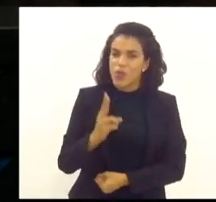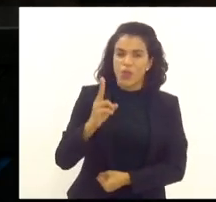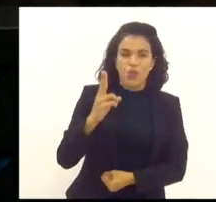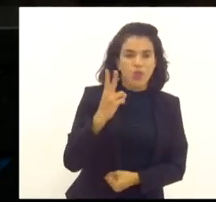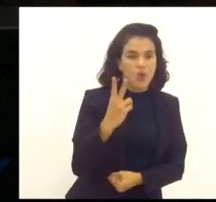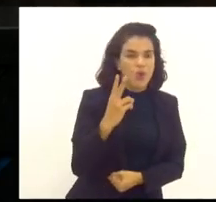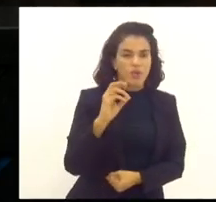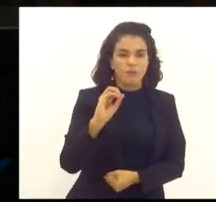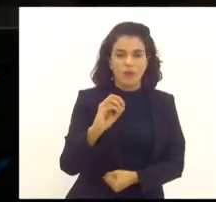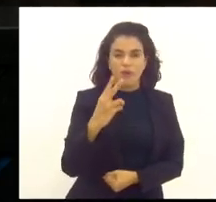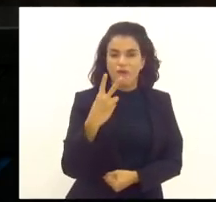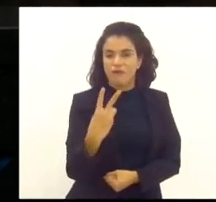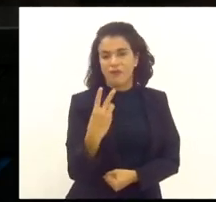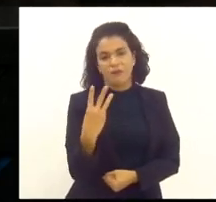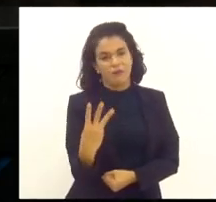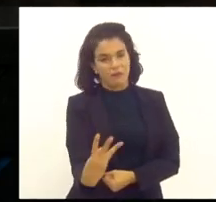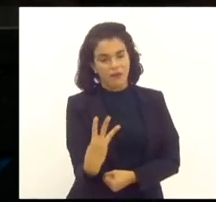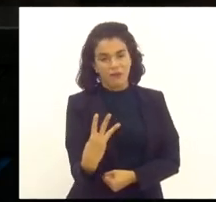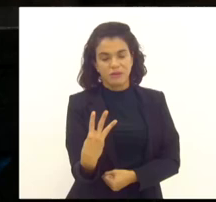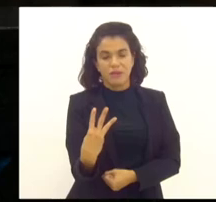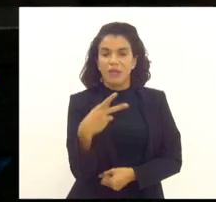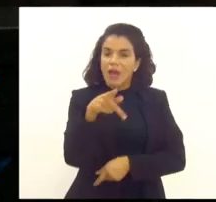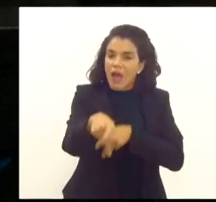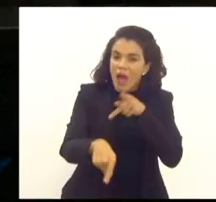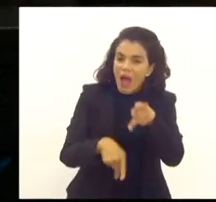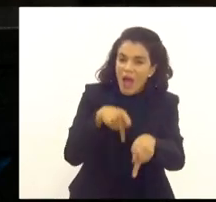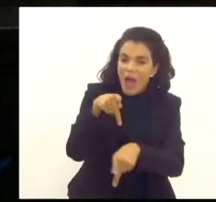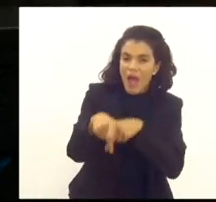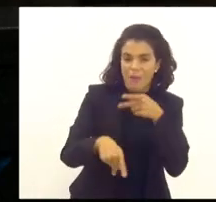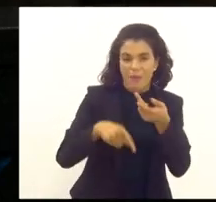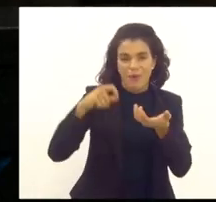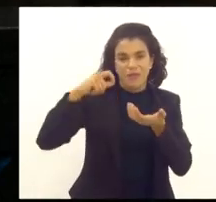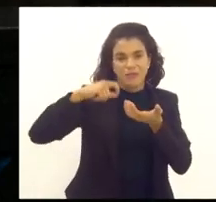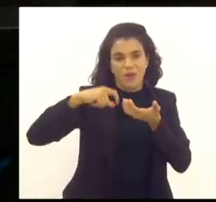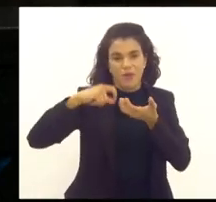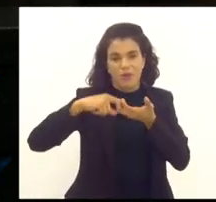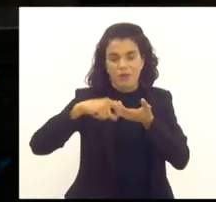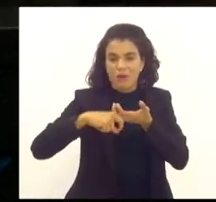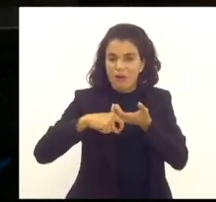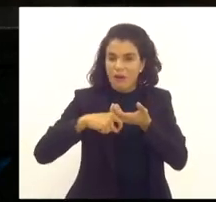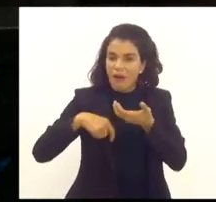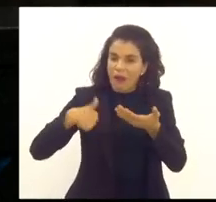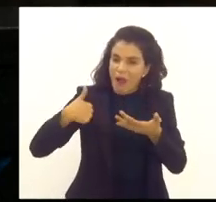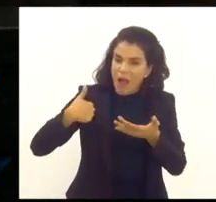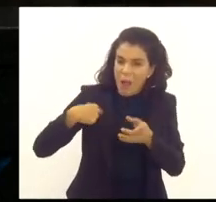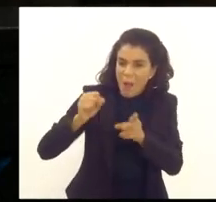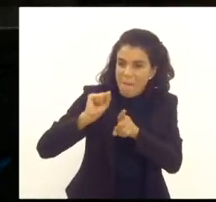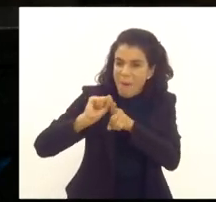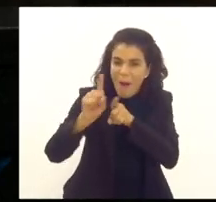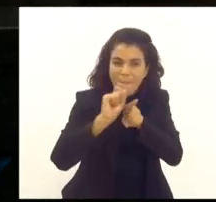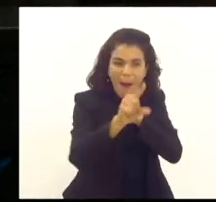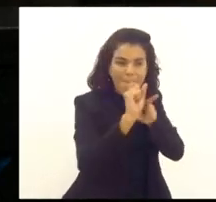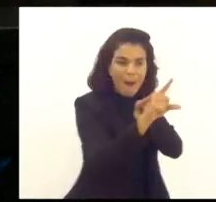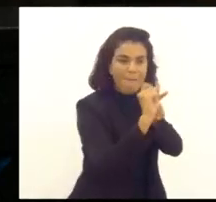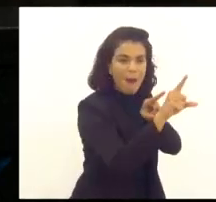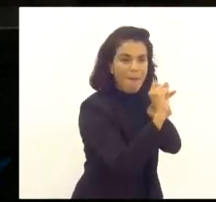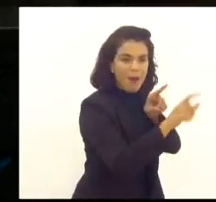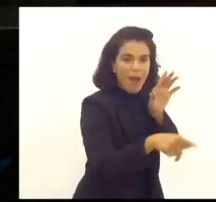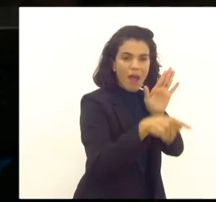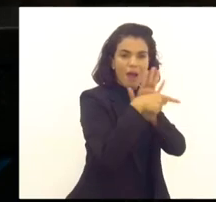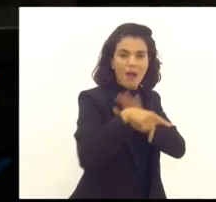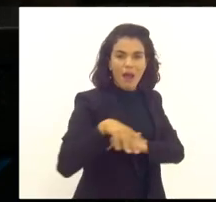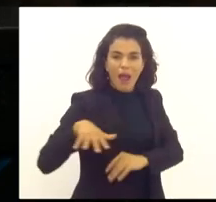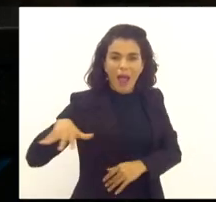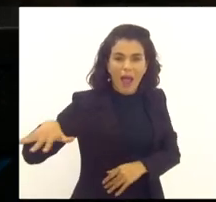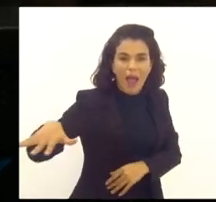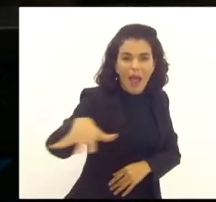2023 que a população quilombola seja expulsa das suas terras que